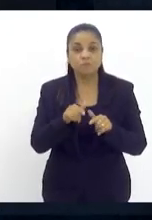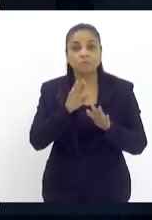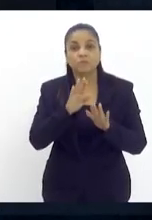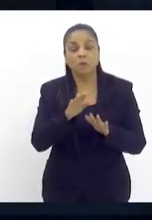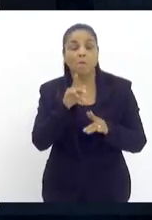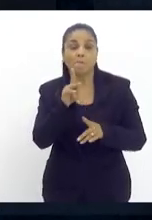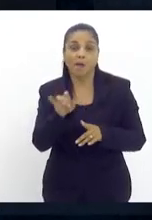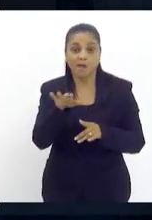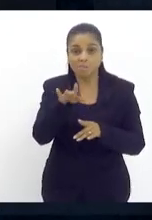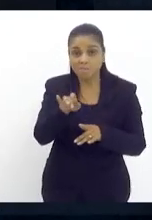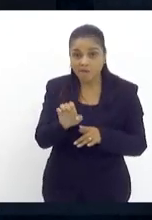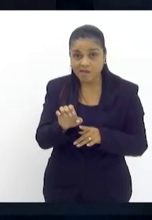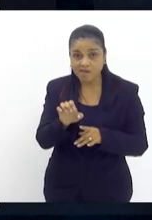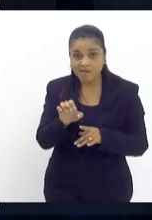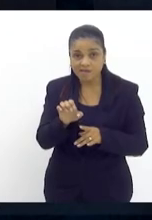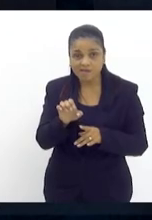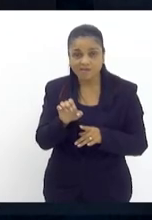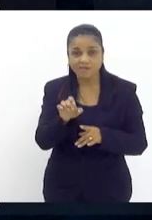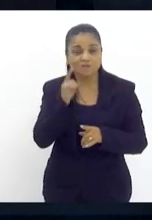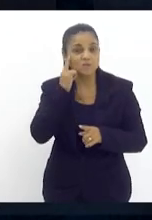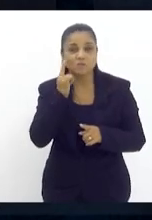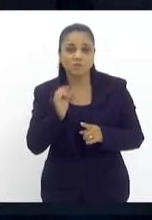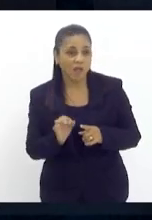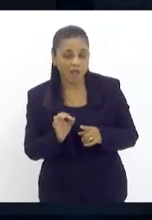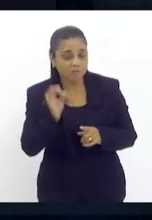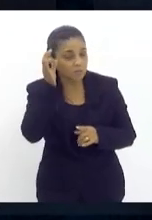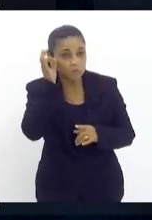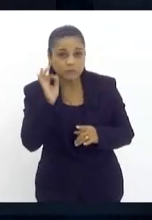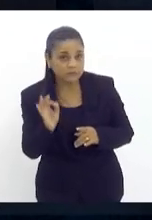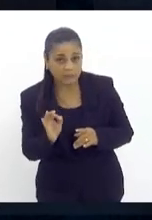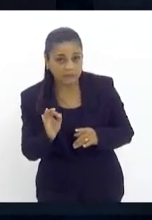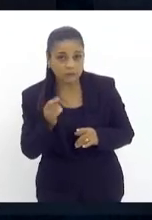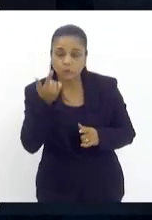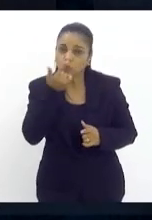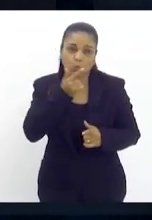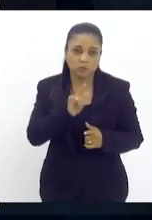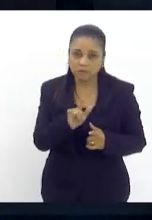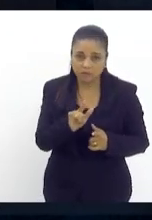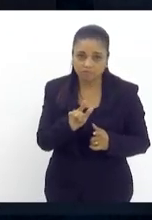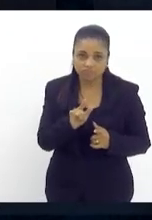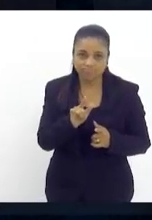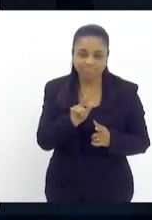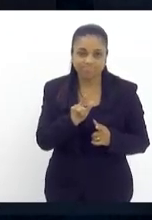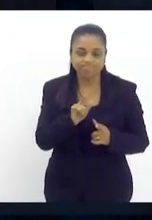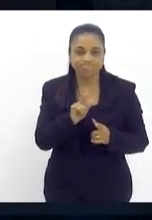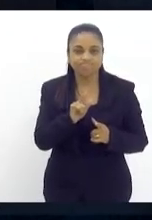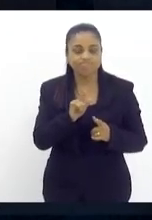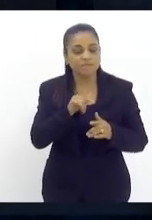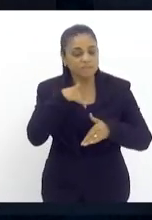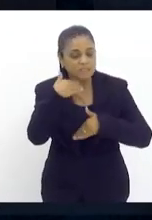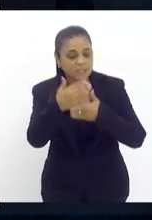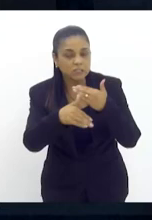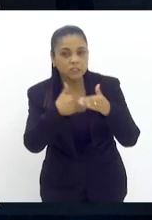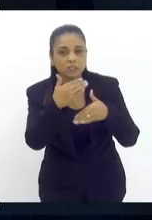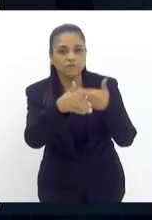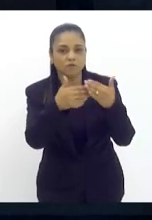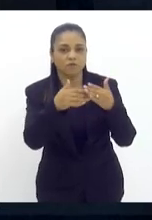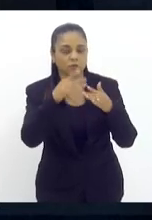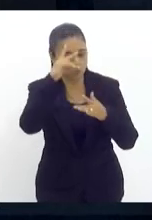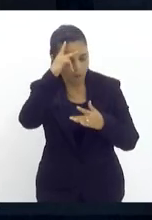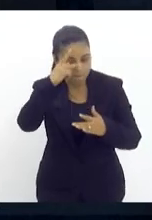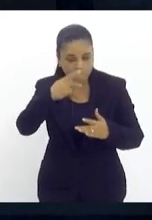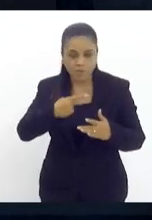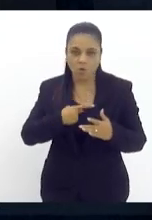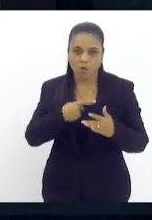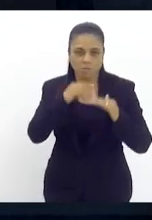os pais não sabem e não conseguem, né, conquistar e desenvolver a sua própria